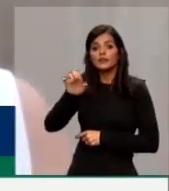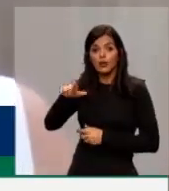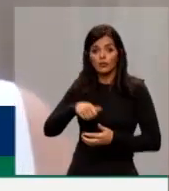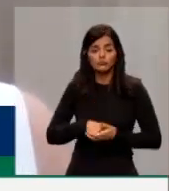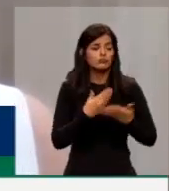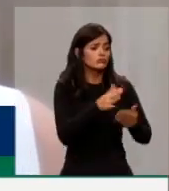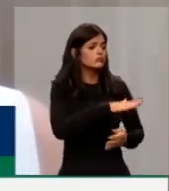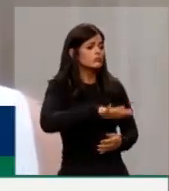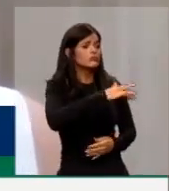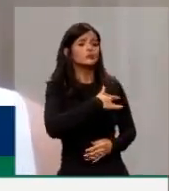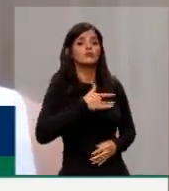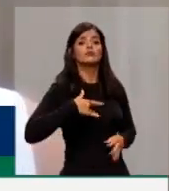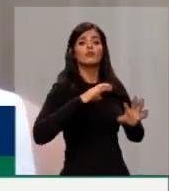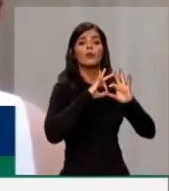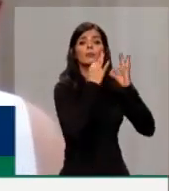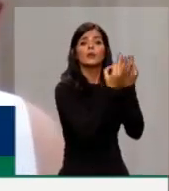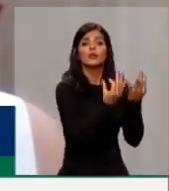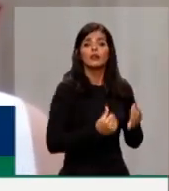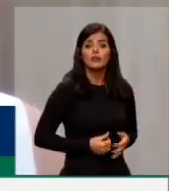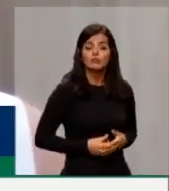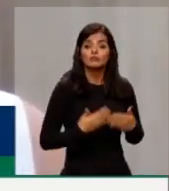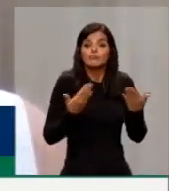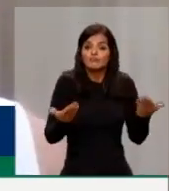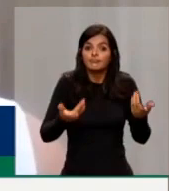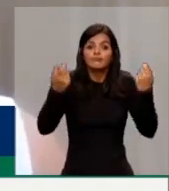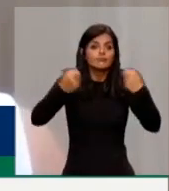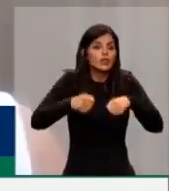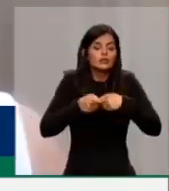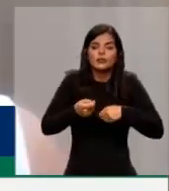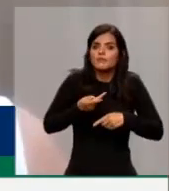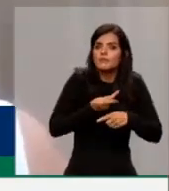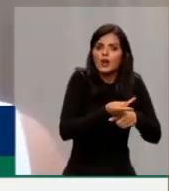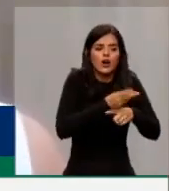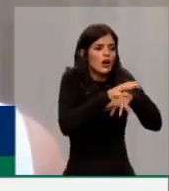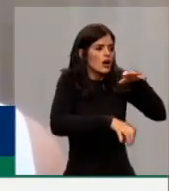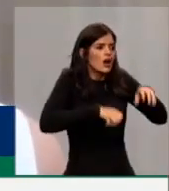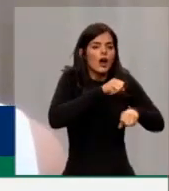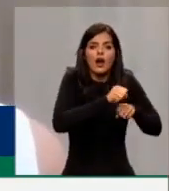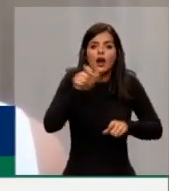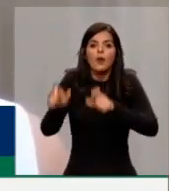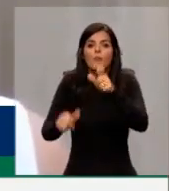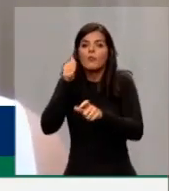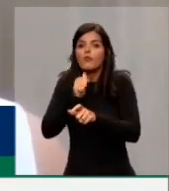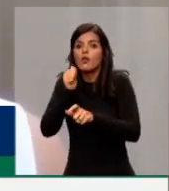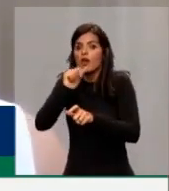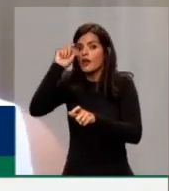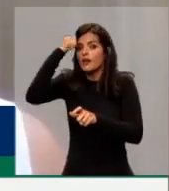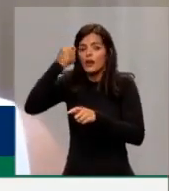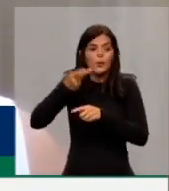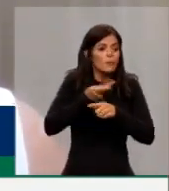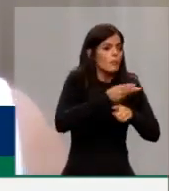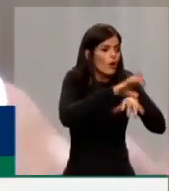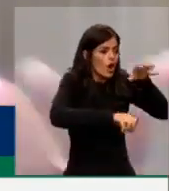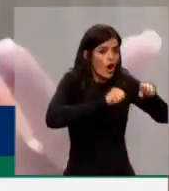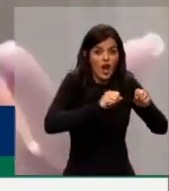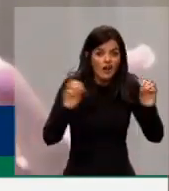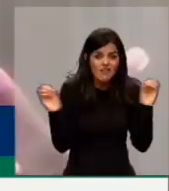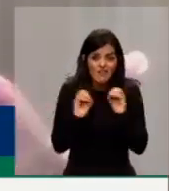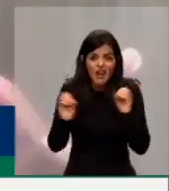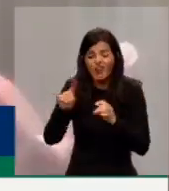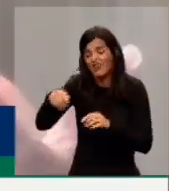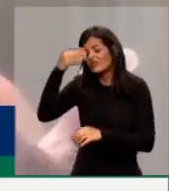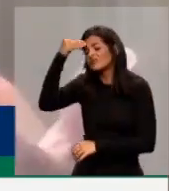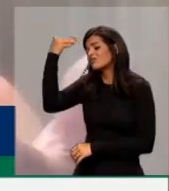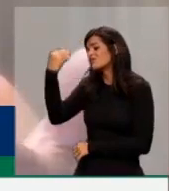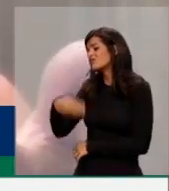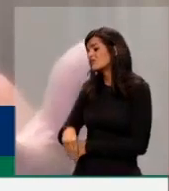que nós temos que fazer mesmo? Simplesmente ir atrás. E entender que a mulher negra que não vai, não é porque ela é